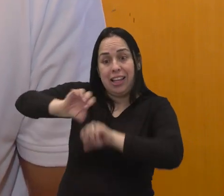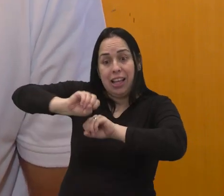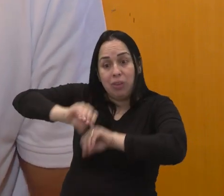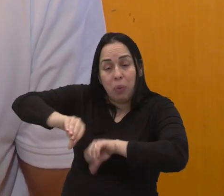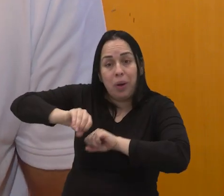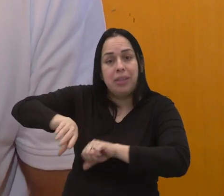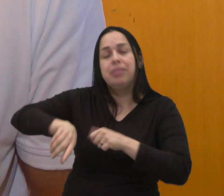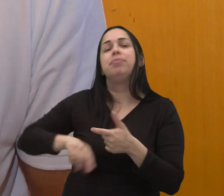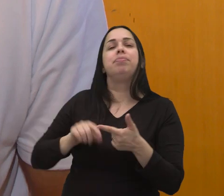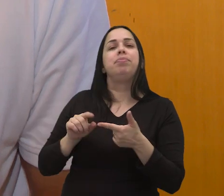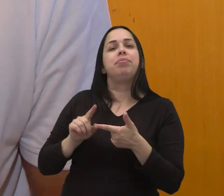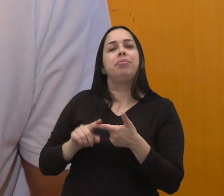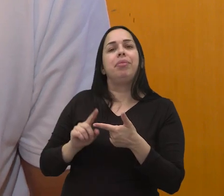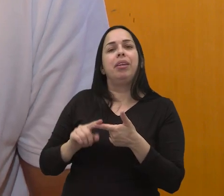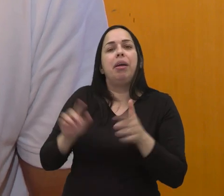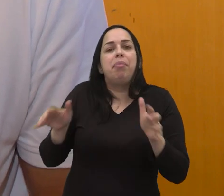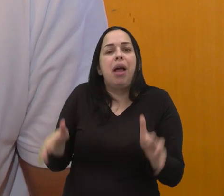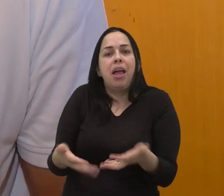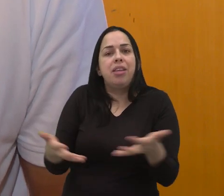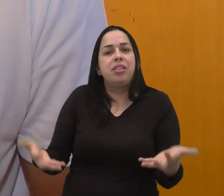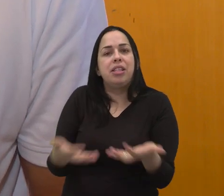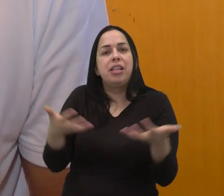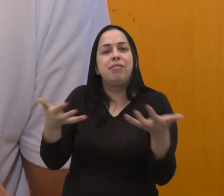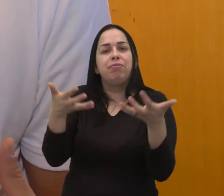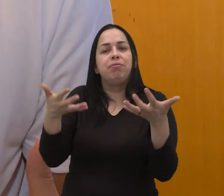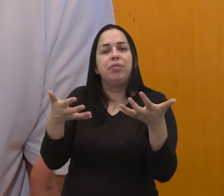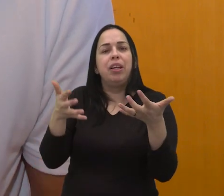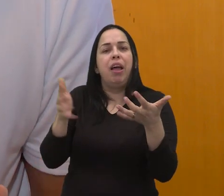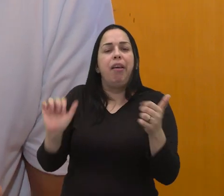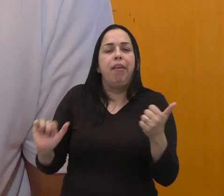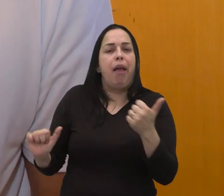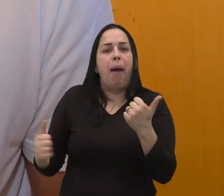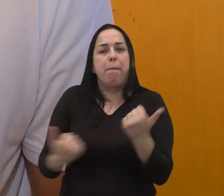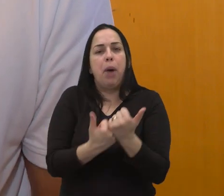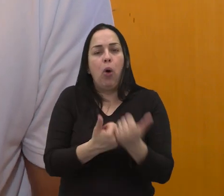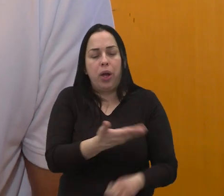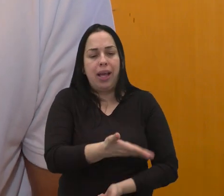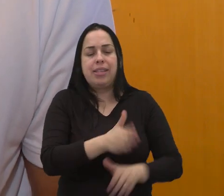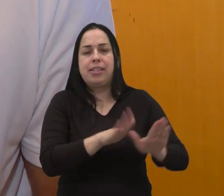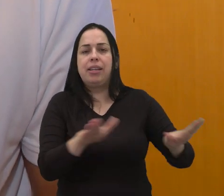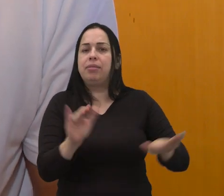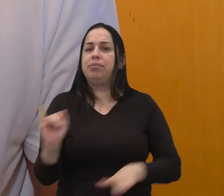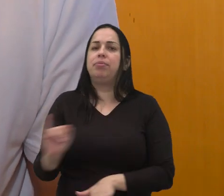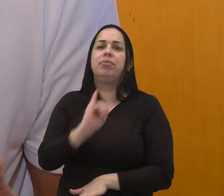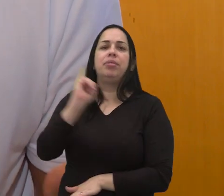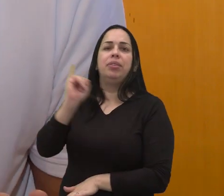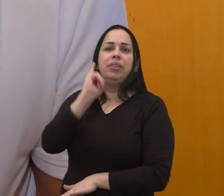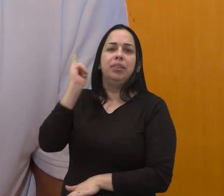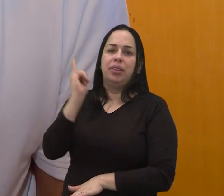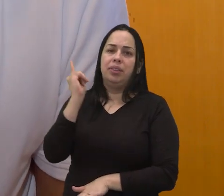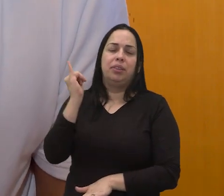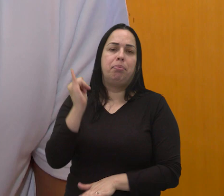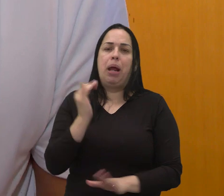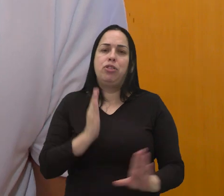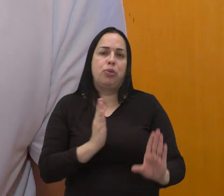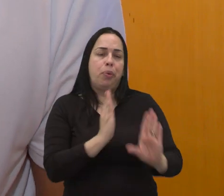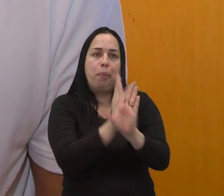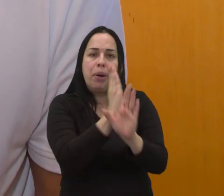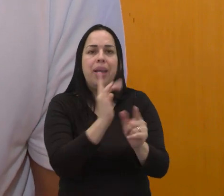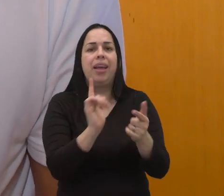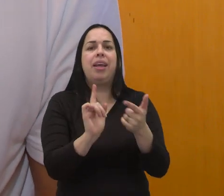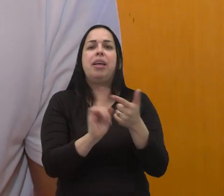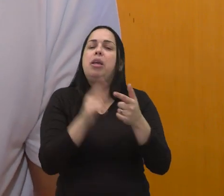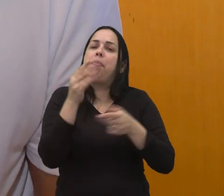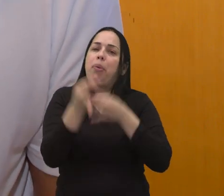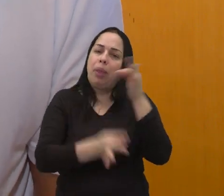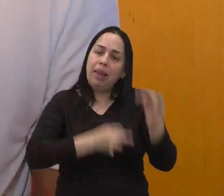um processo de estimulação e de apoio a essas crianças é fundamental para o prognóstico